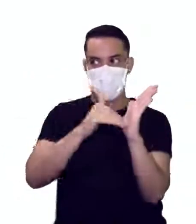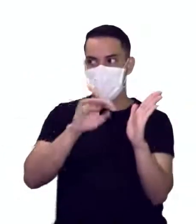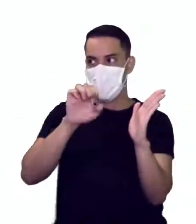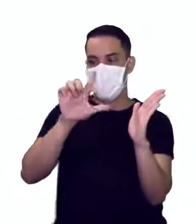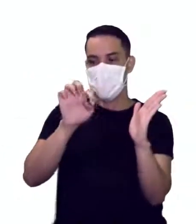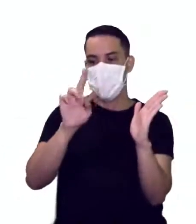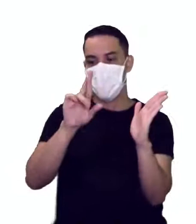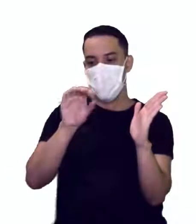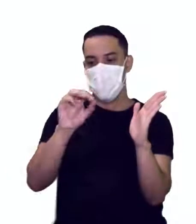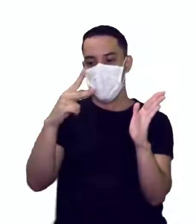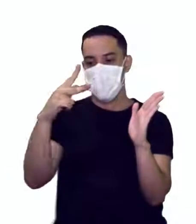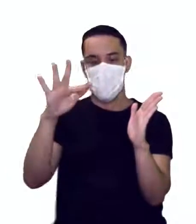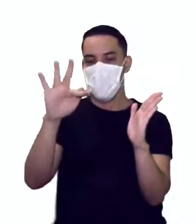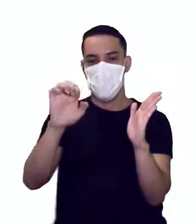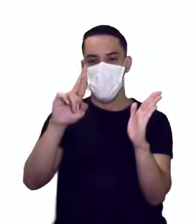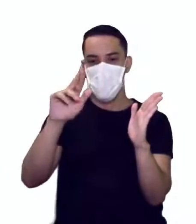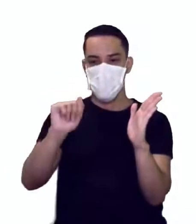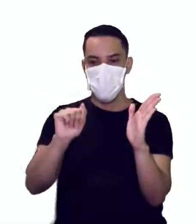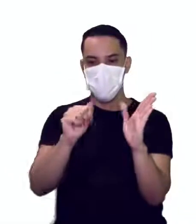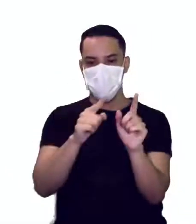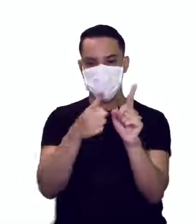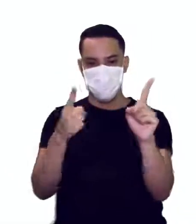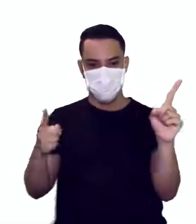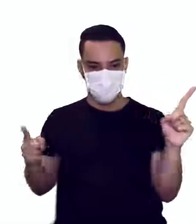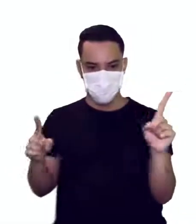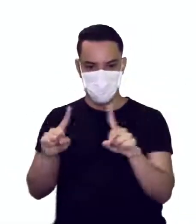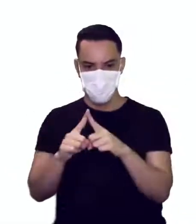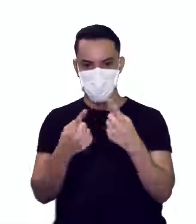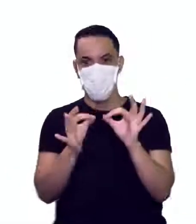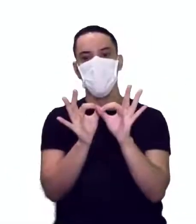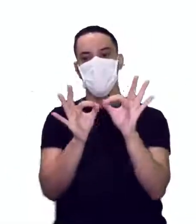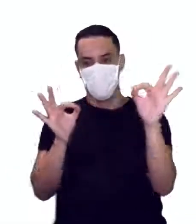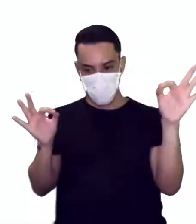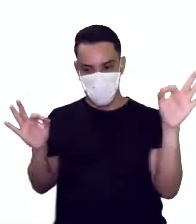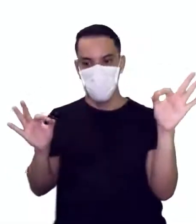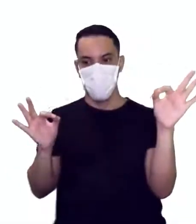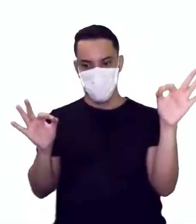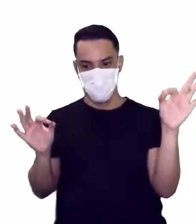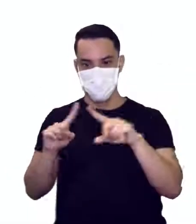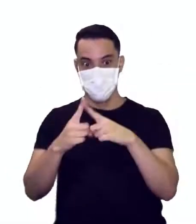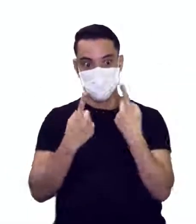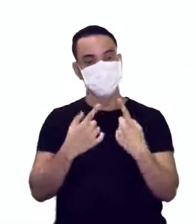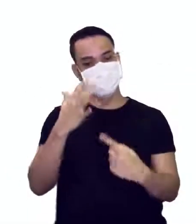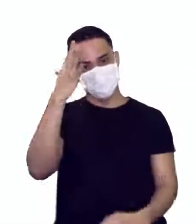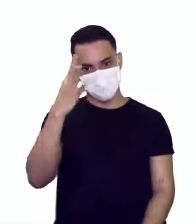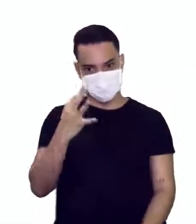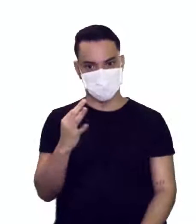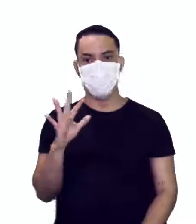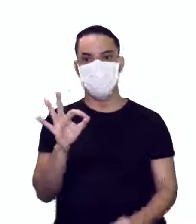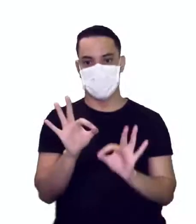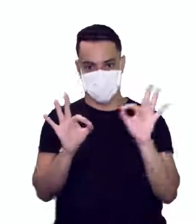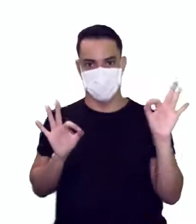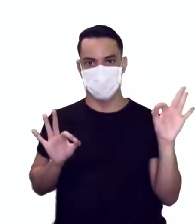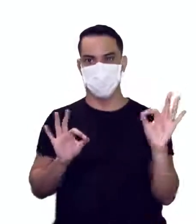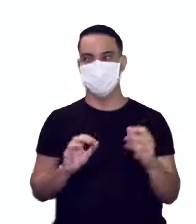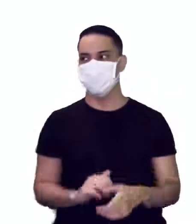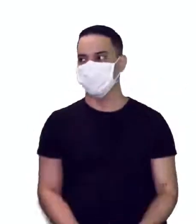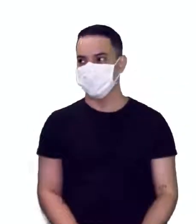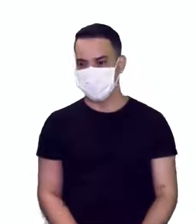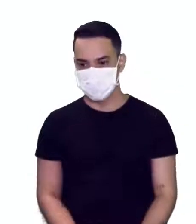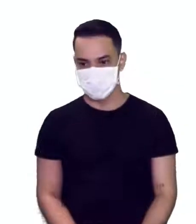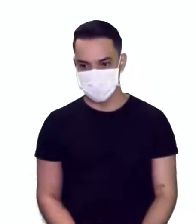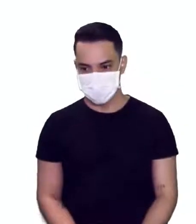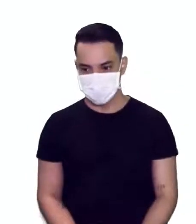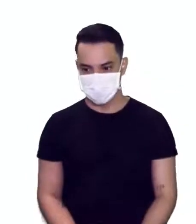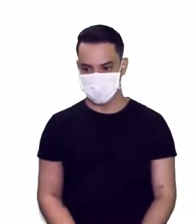eletrosfera é grande, tá bom? O desenho não mostra, mas vamos considerar que essa distância é bem grande. Então